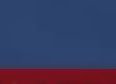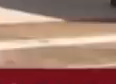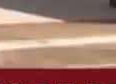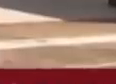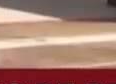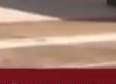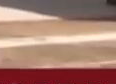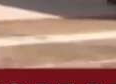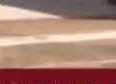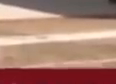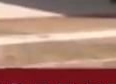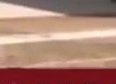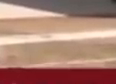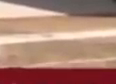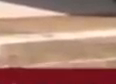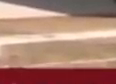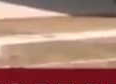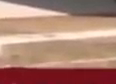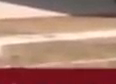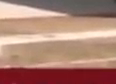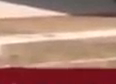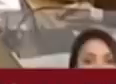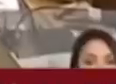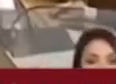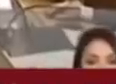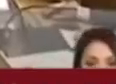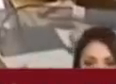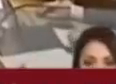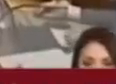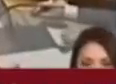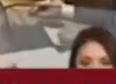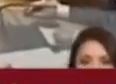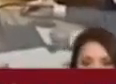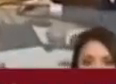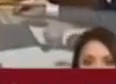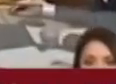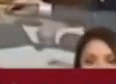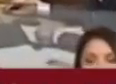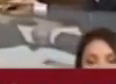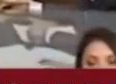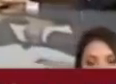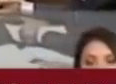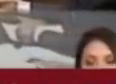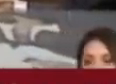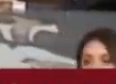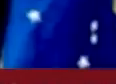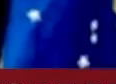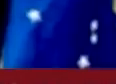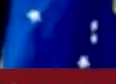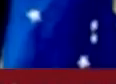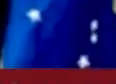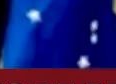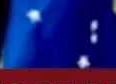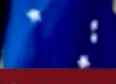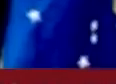mas ele tem o direito de falar o que ele queria, o que ele quisesse. Aí eu gostaria de lembrar, por exemplo, Valdir Domus, que também falou